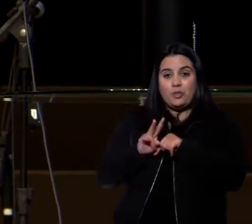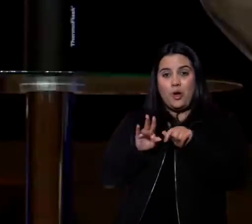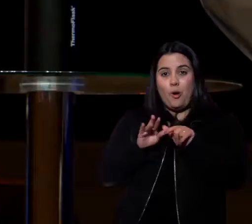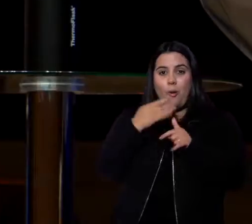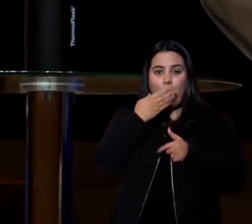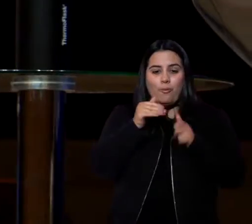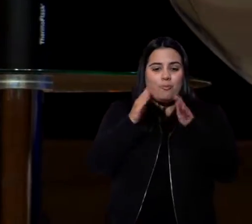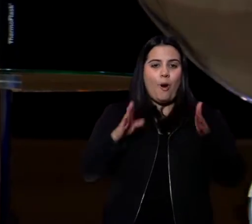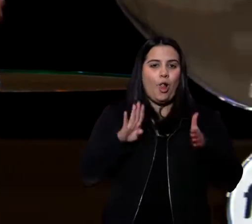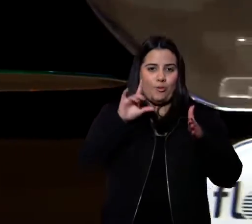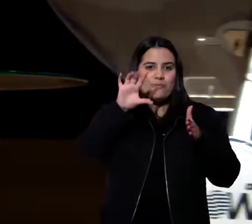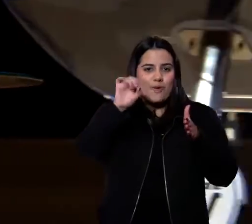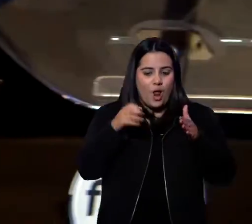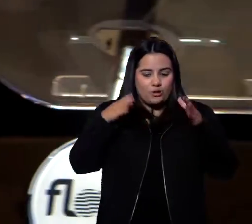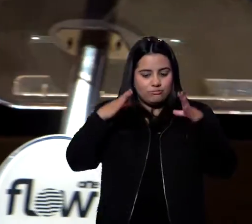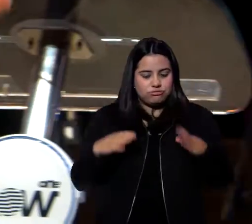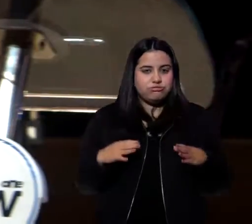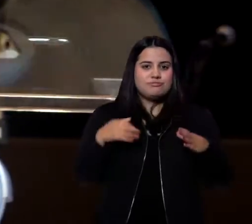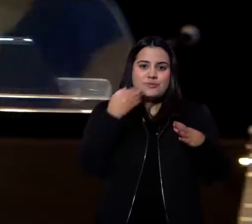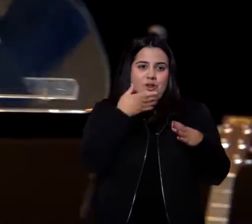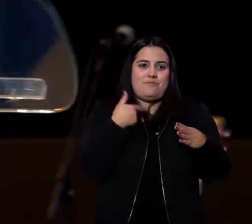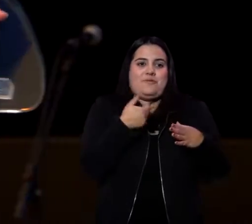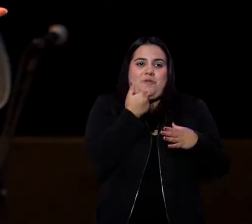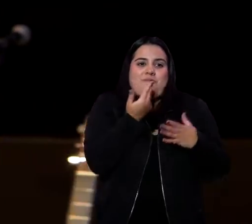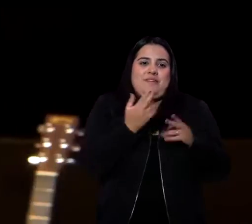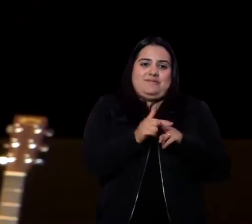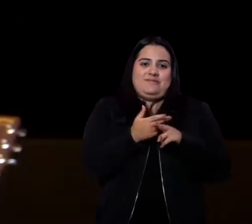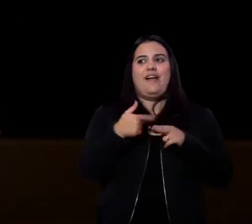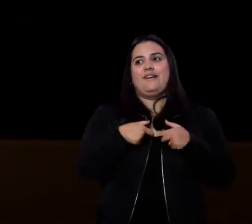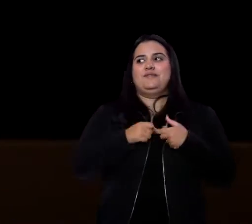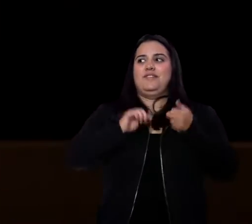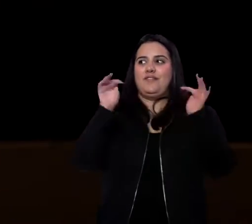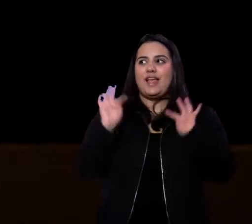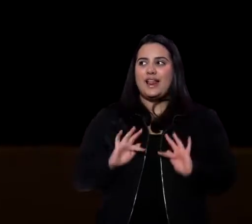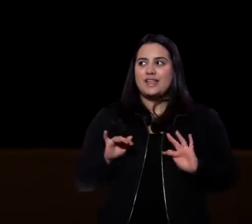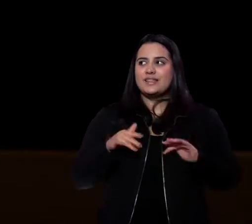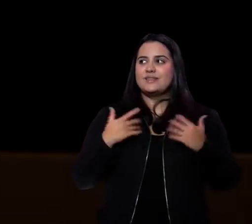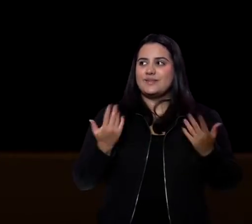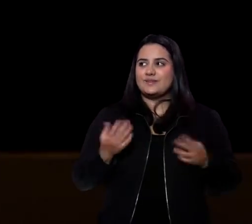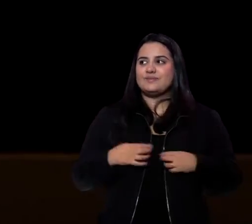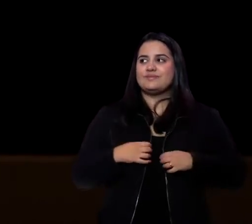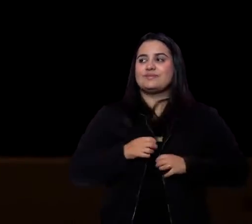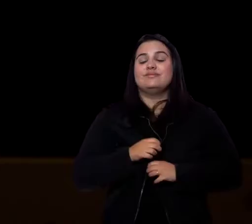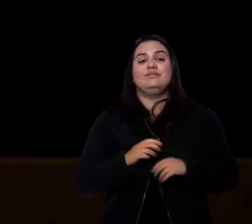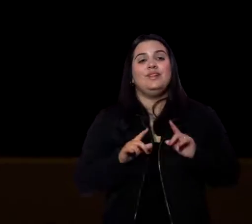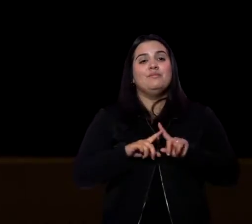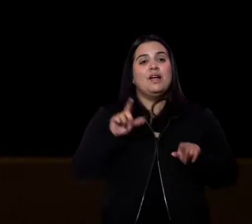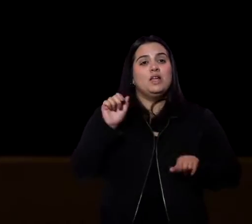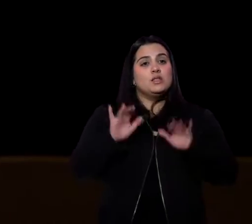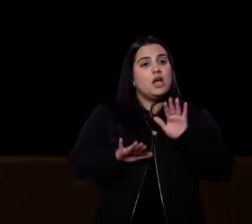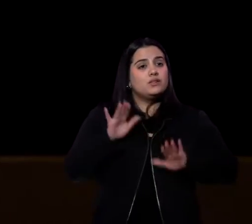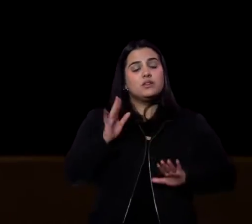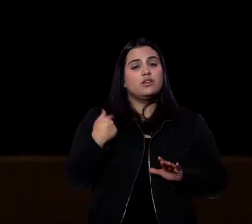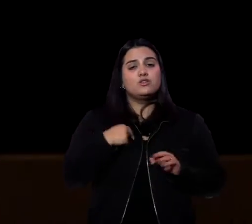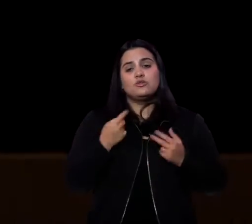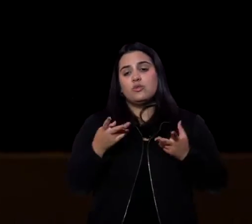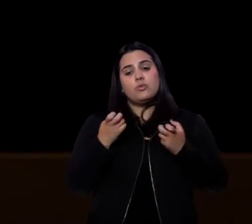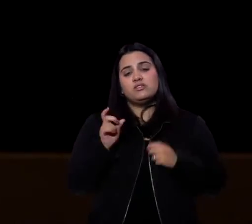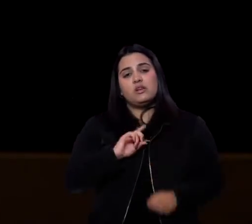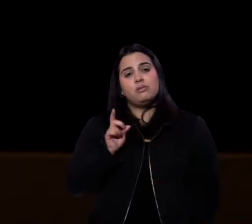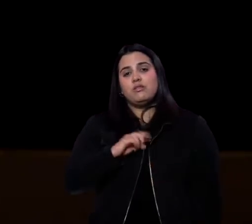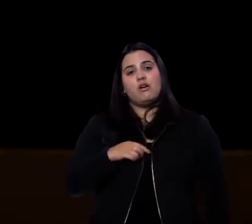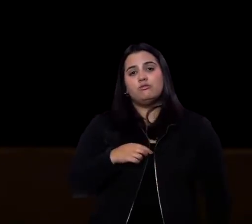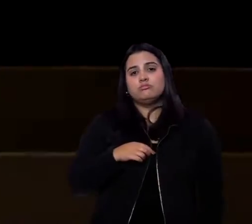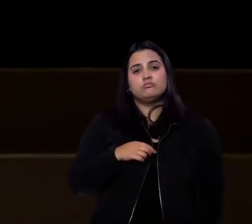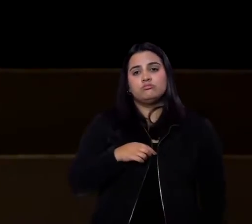muito feliz. E da mesma forma Ele faz isso com você também. Só que muitas vezes a gente acaba não percebendo o agir de Deus na nossa